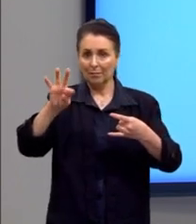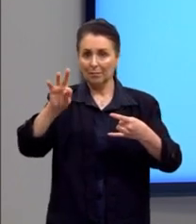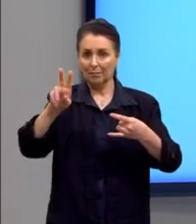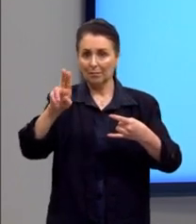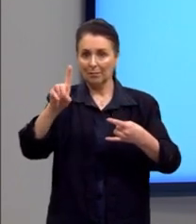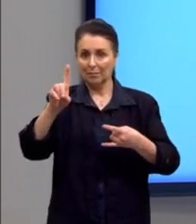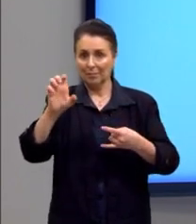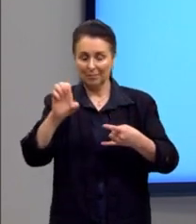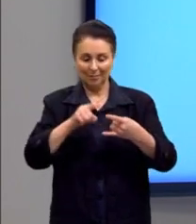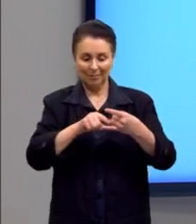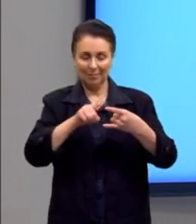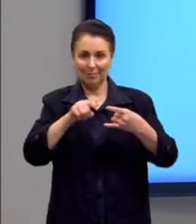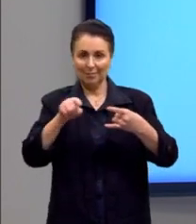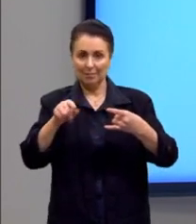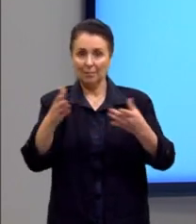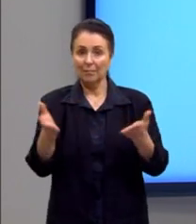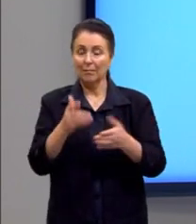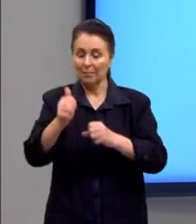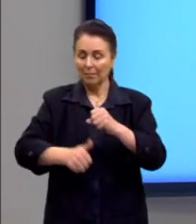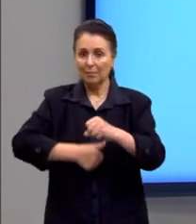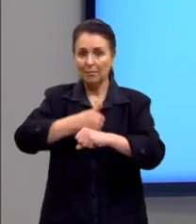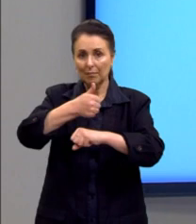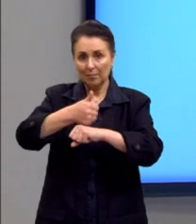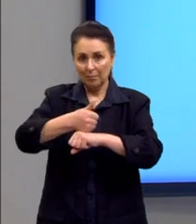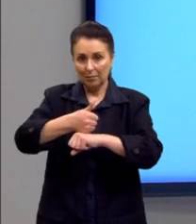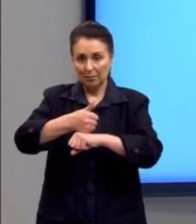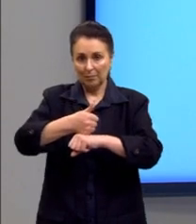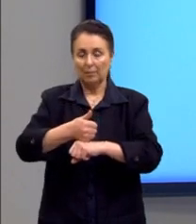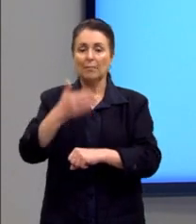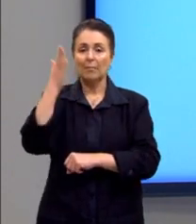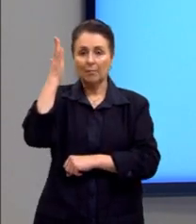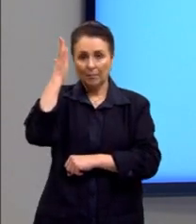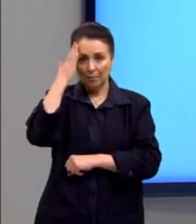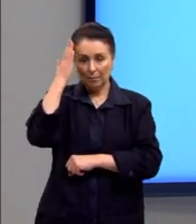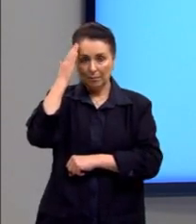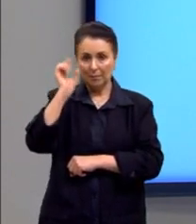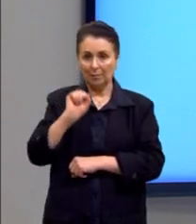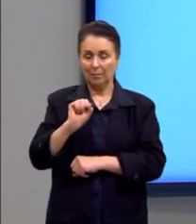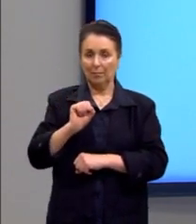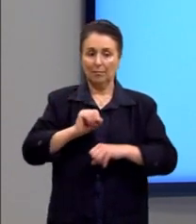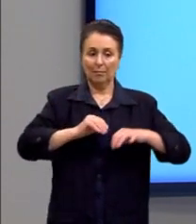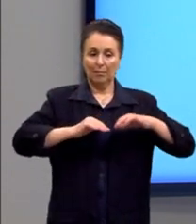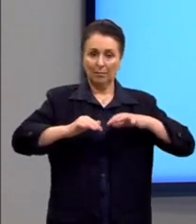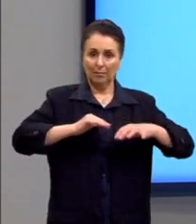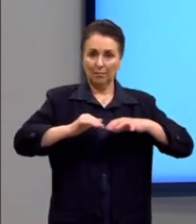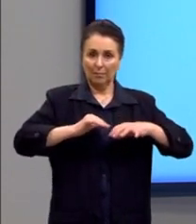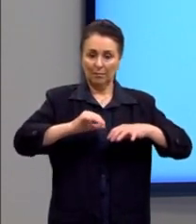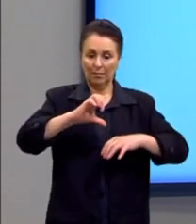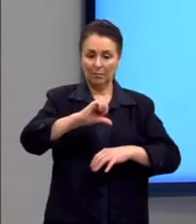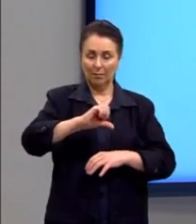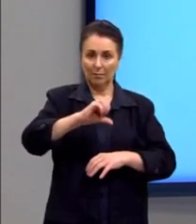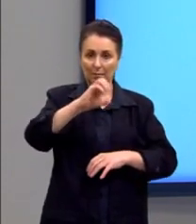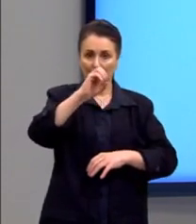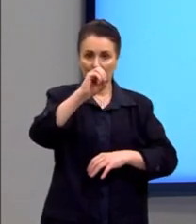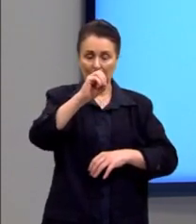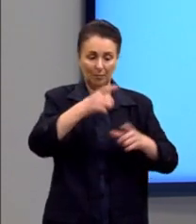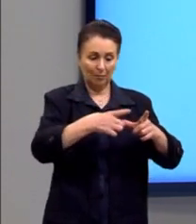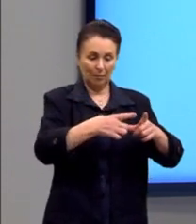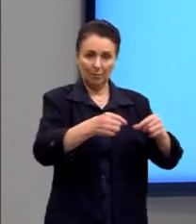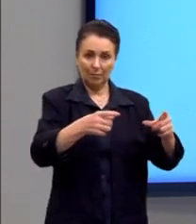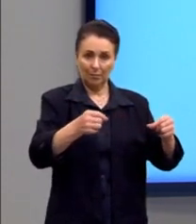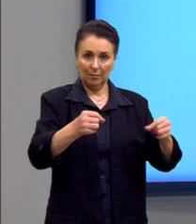agora nós vamos fazer uma substituição gente nós sabemos que o Terremoto de 9 graus do